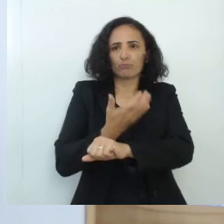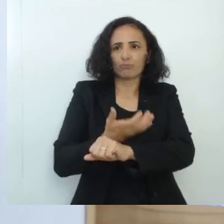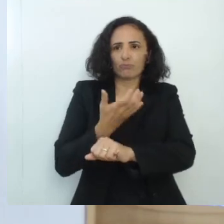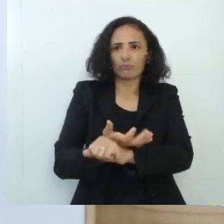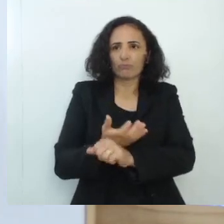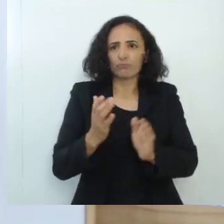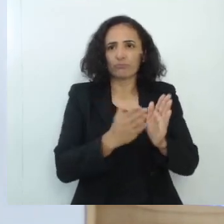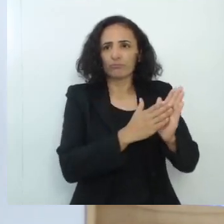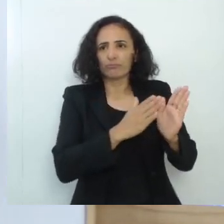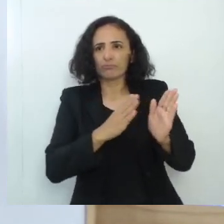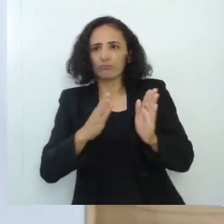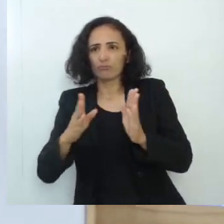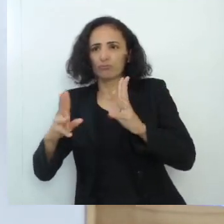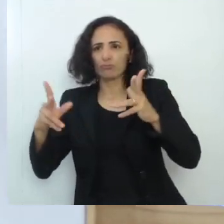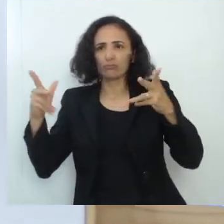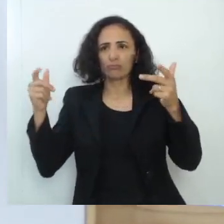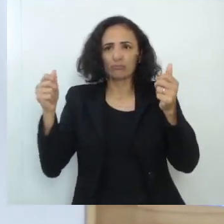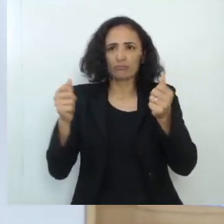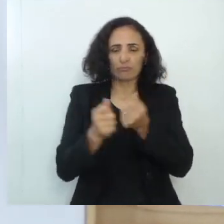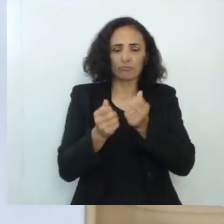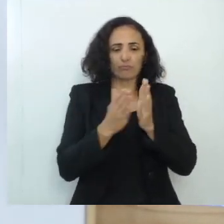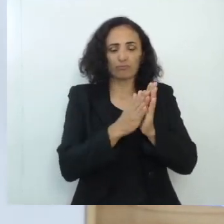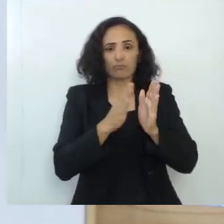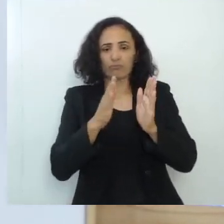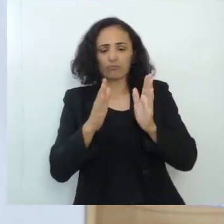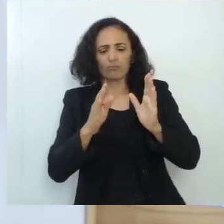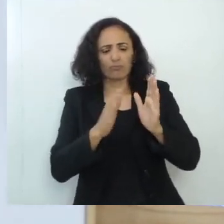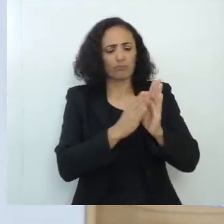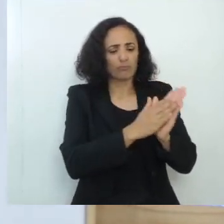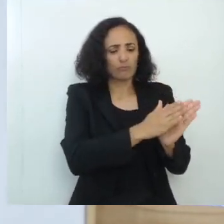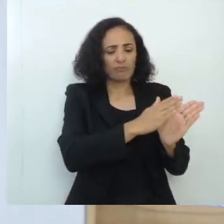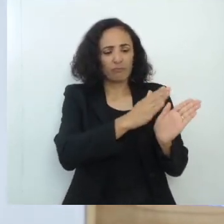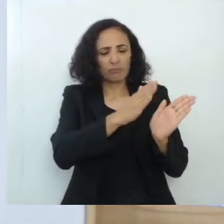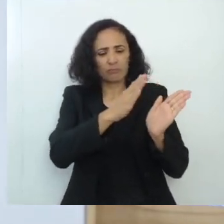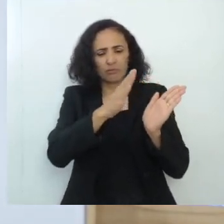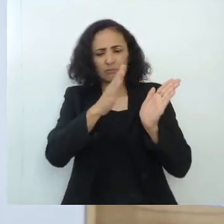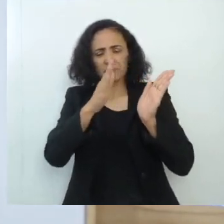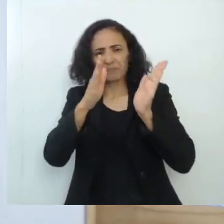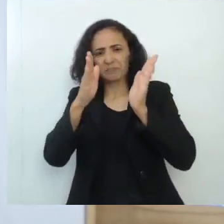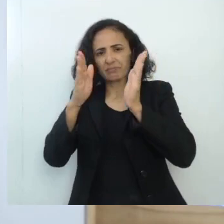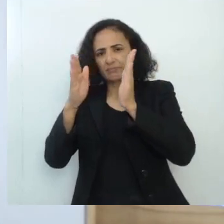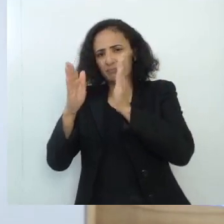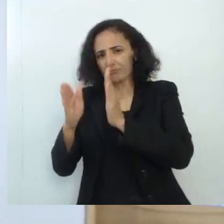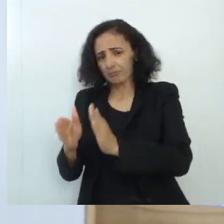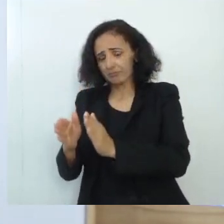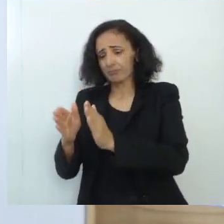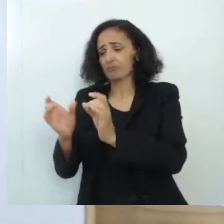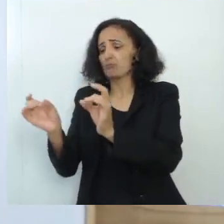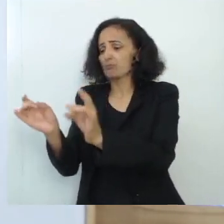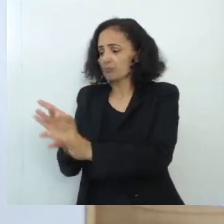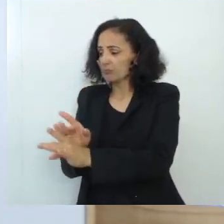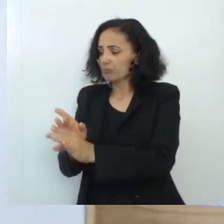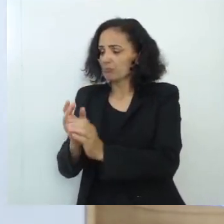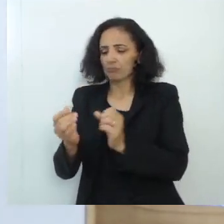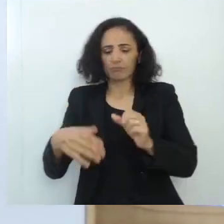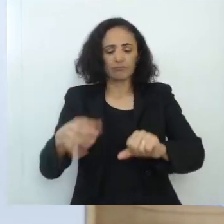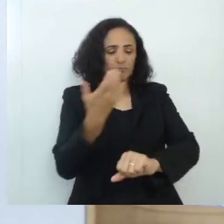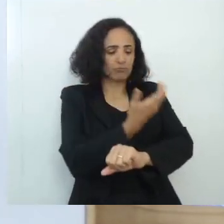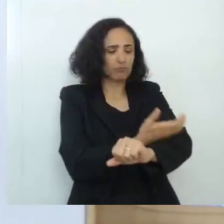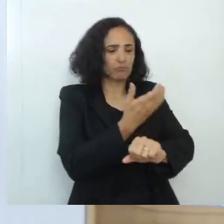seguinte, toda planta vai ter um ciclo de vida, toda planta vai ter um ciclo reprodutor que a gente chama de ciclo